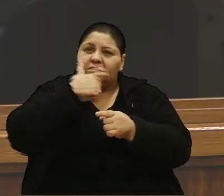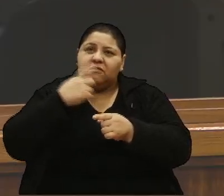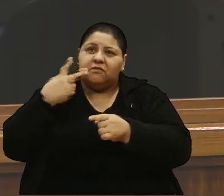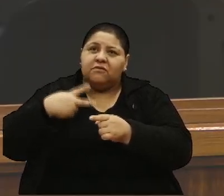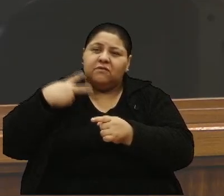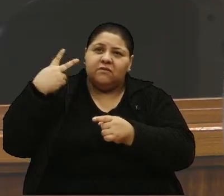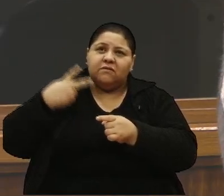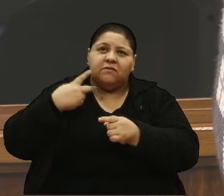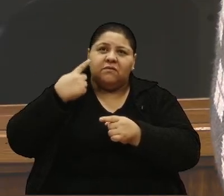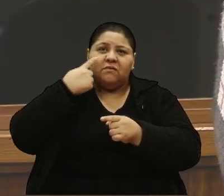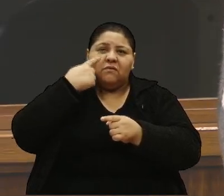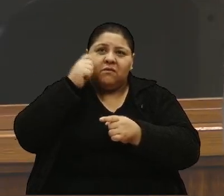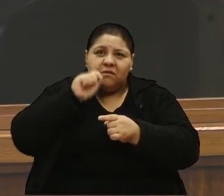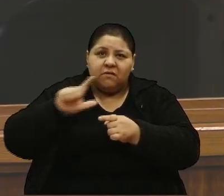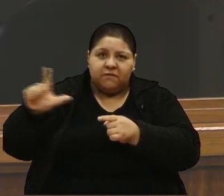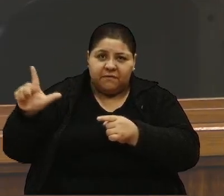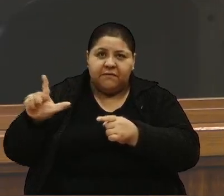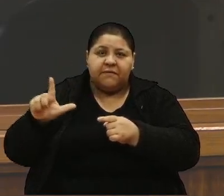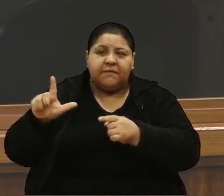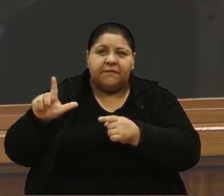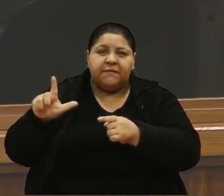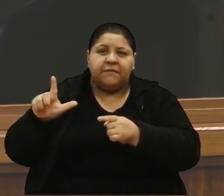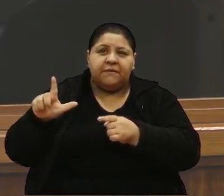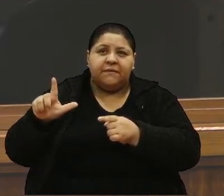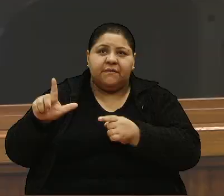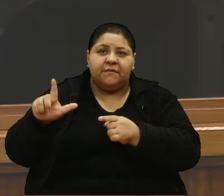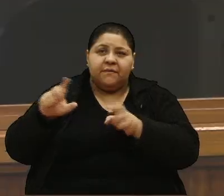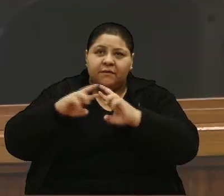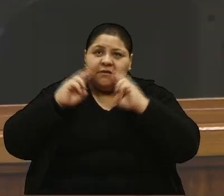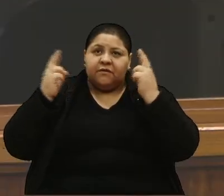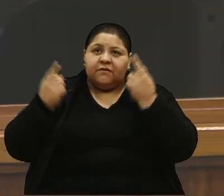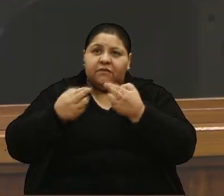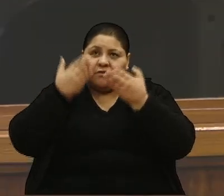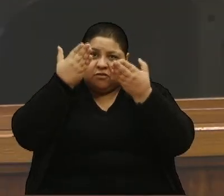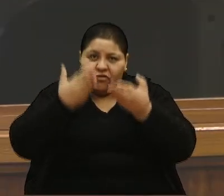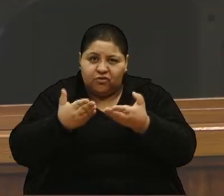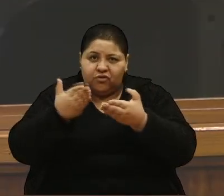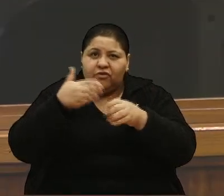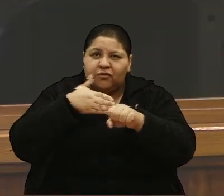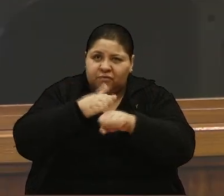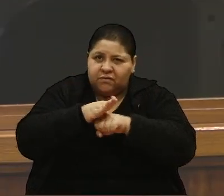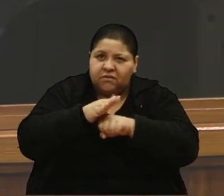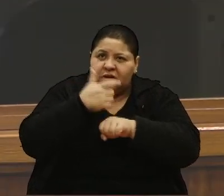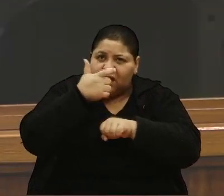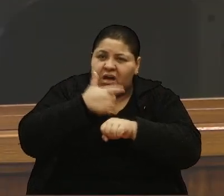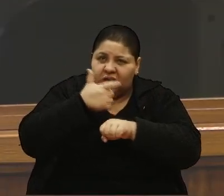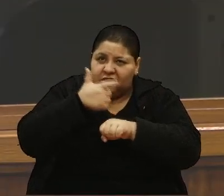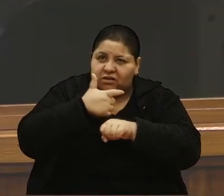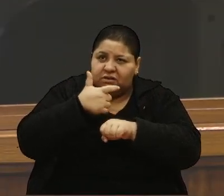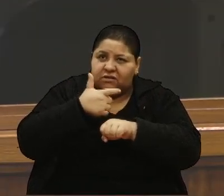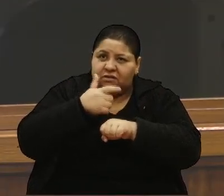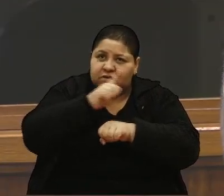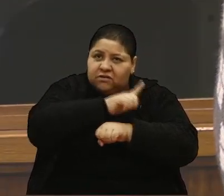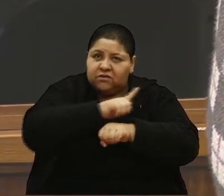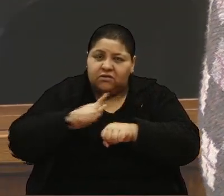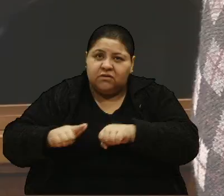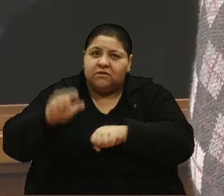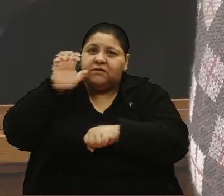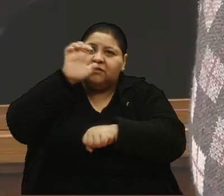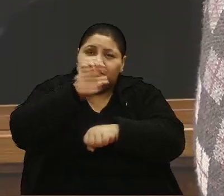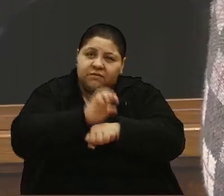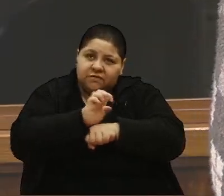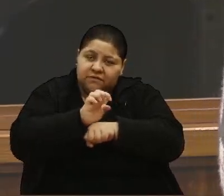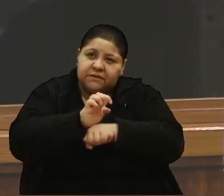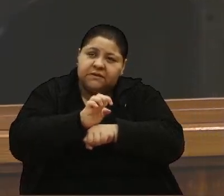Mauro, numa dessas audiências, o senhor estava presente, não estava? Que veio o governo do estado, inclusive,